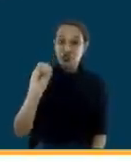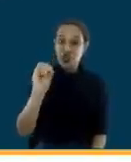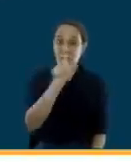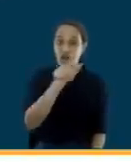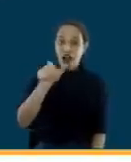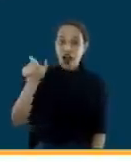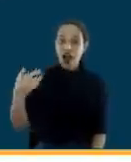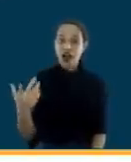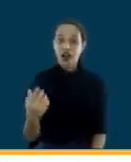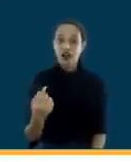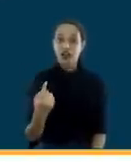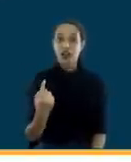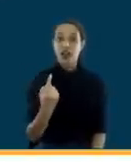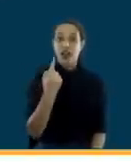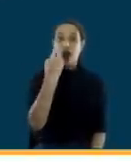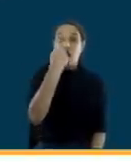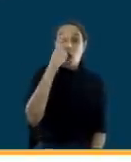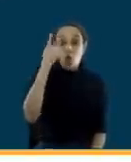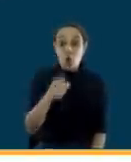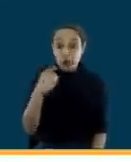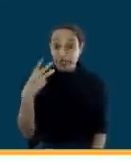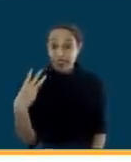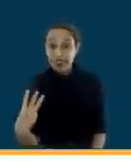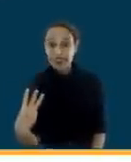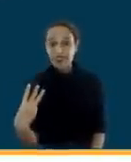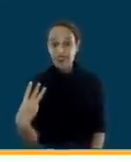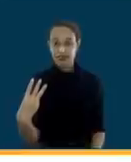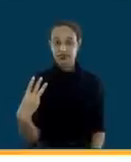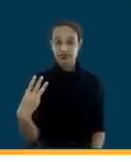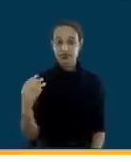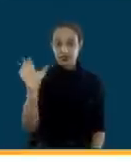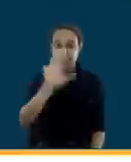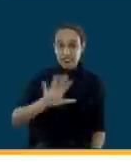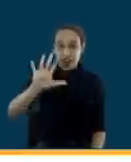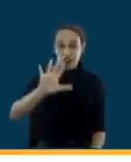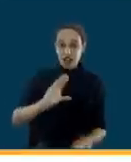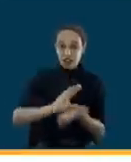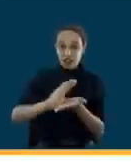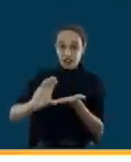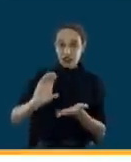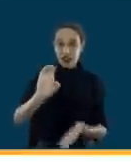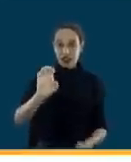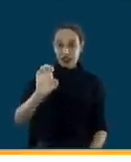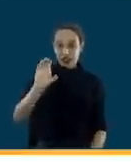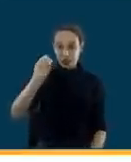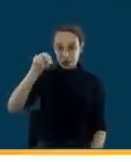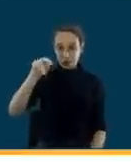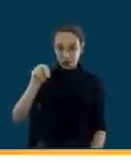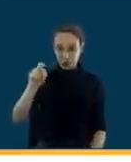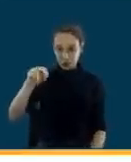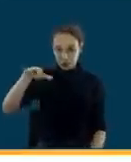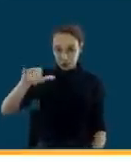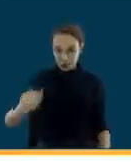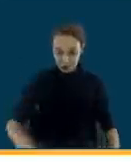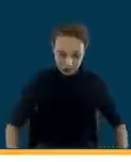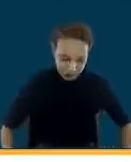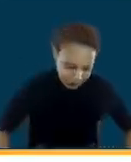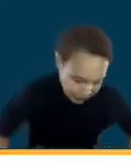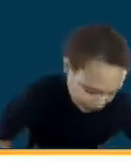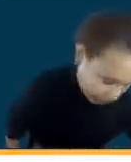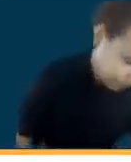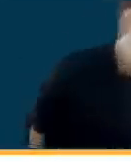um terço do que o continente investiu hoje em fomento para a economia. Não estamos falando de política assistencial, mas estamos falando aqui